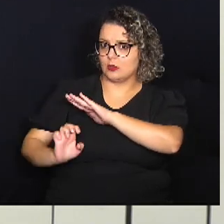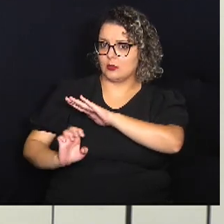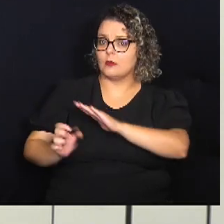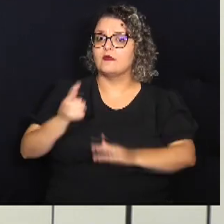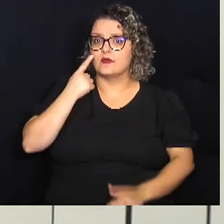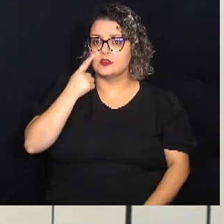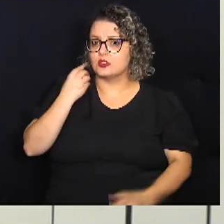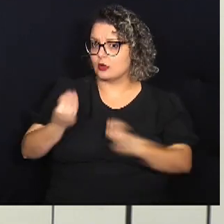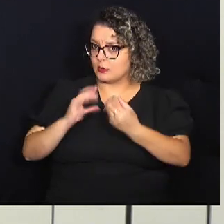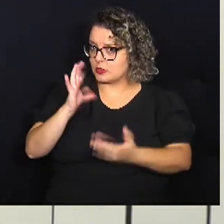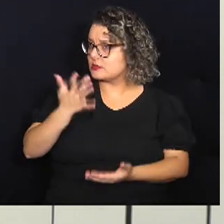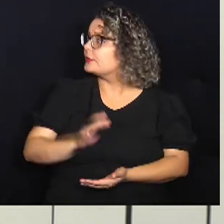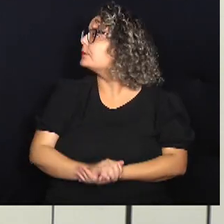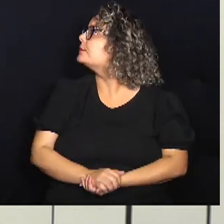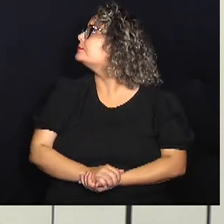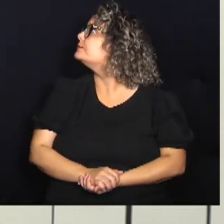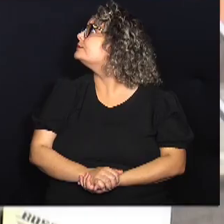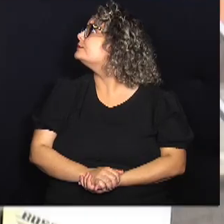foi.